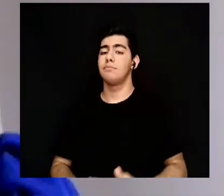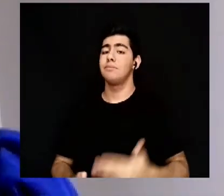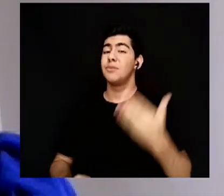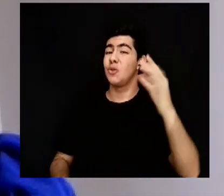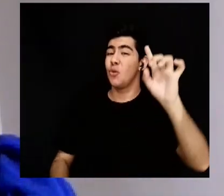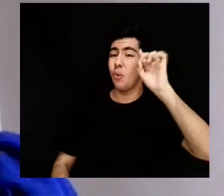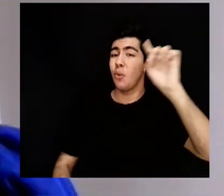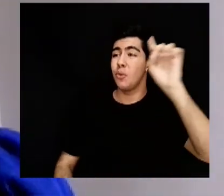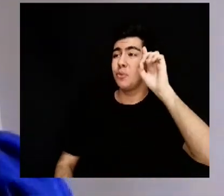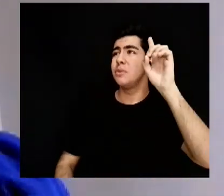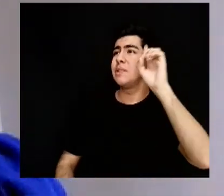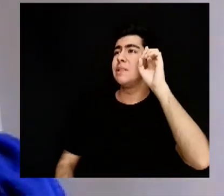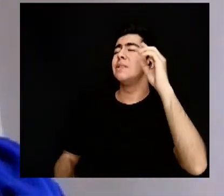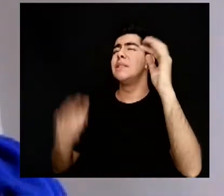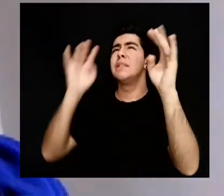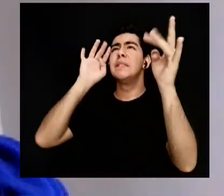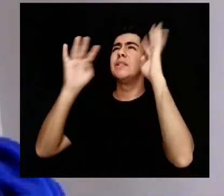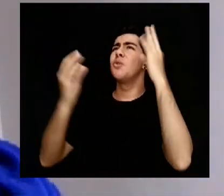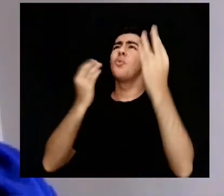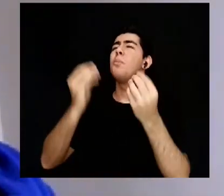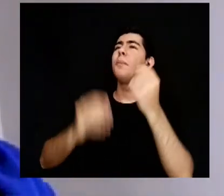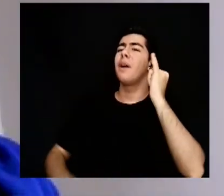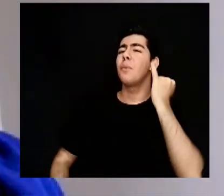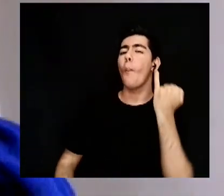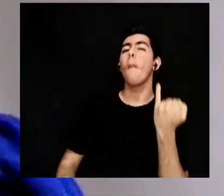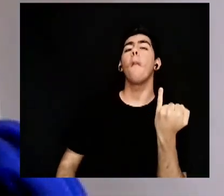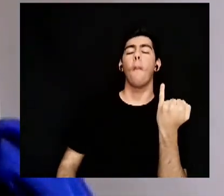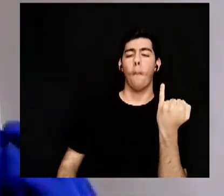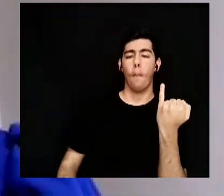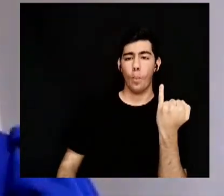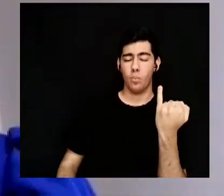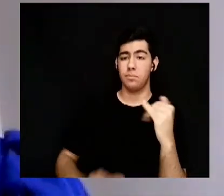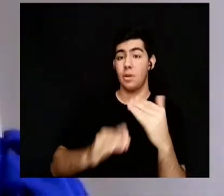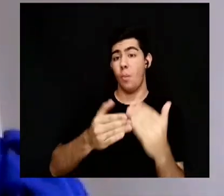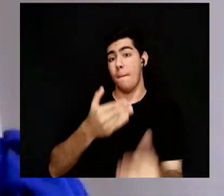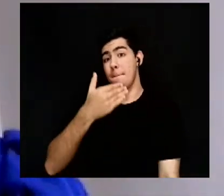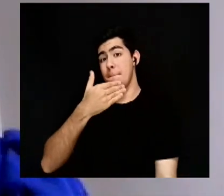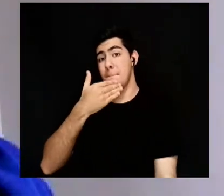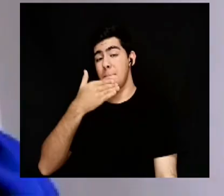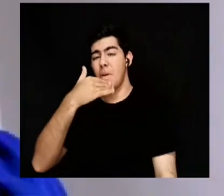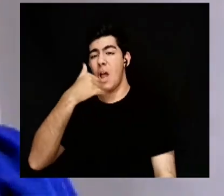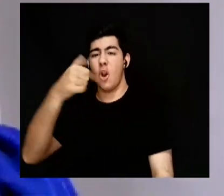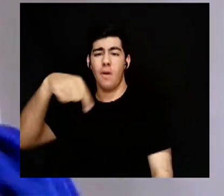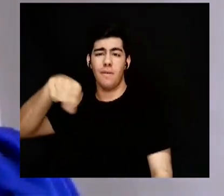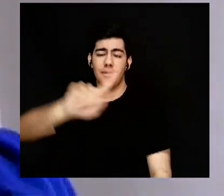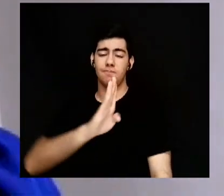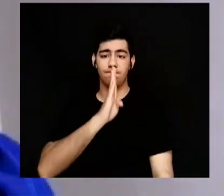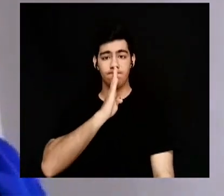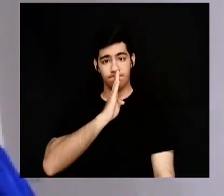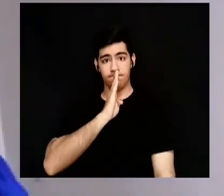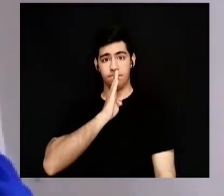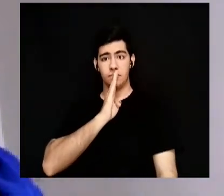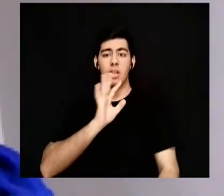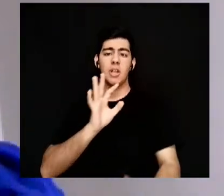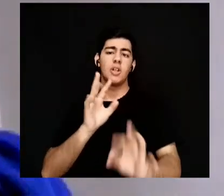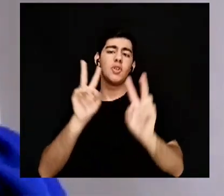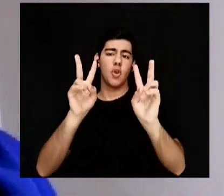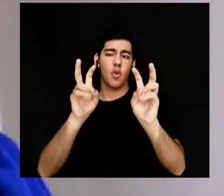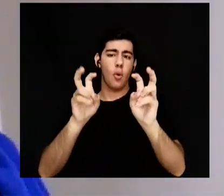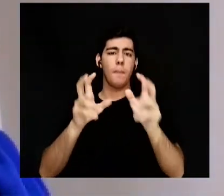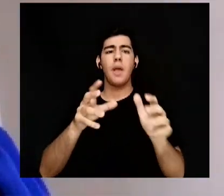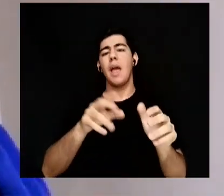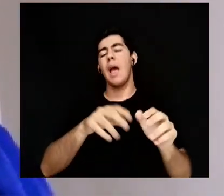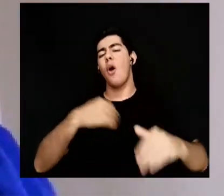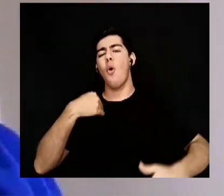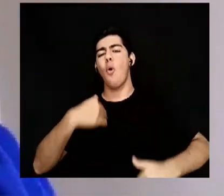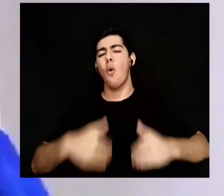tá? Então, assim, eu acho que quanto menos comentário com as pessoas, melhor em relação à forma física, ou se está magro, ou se